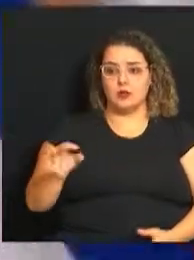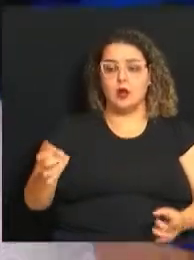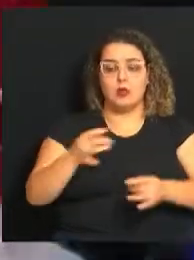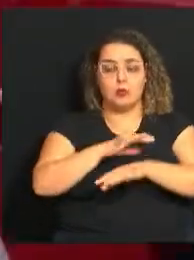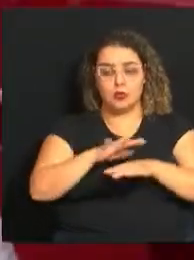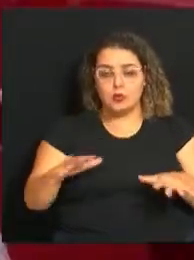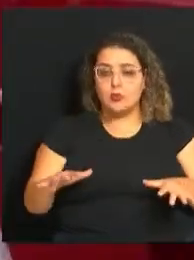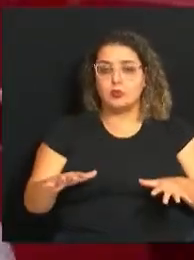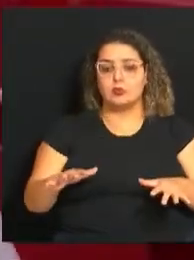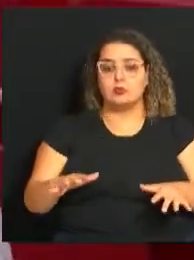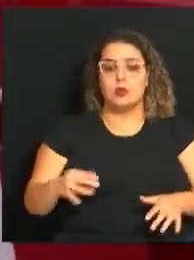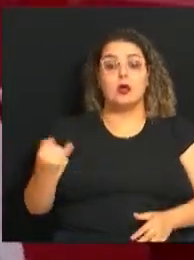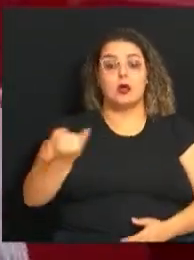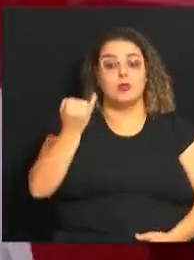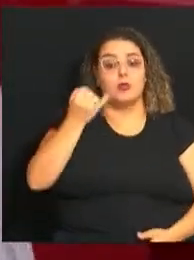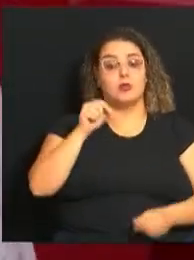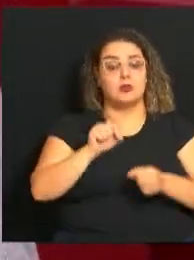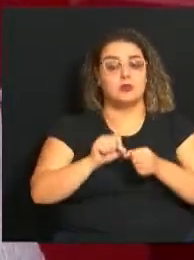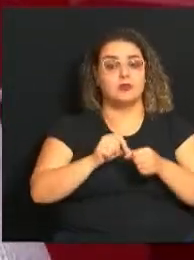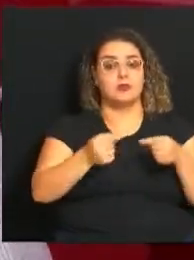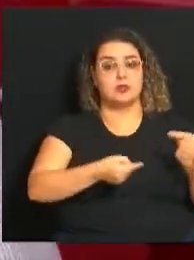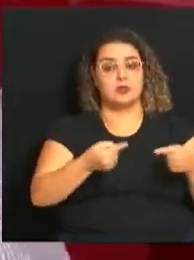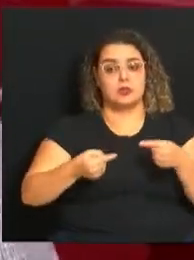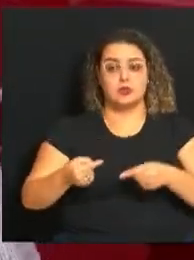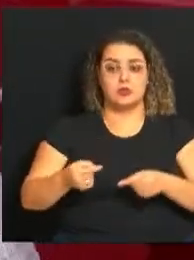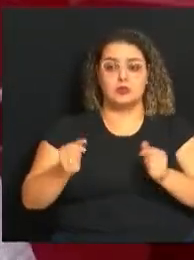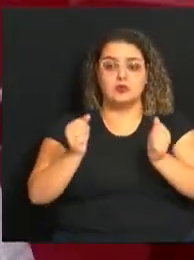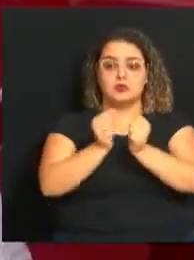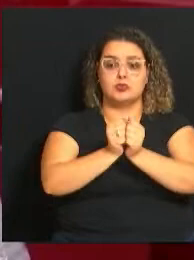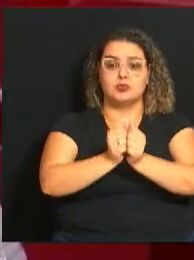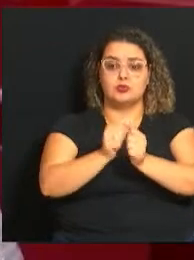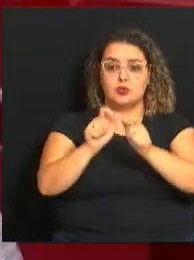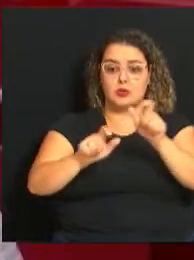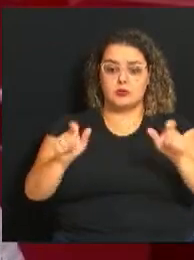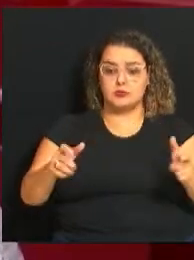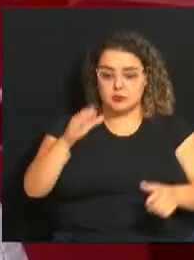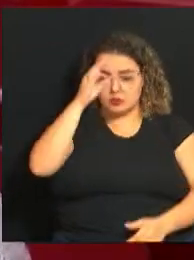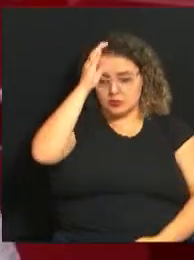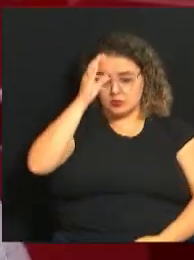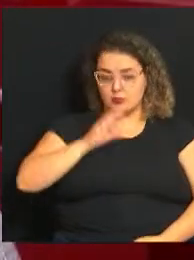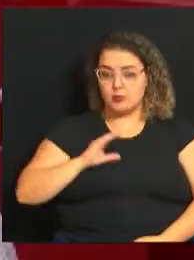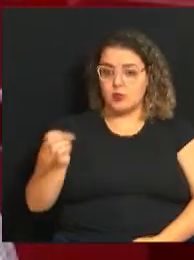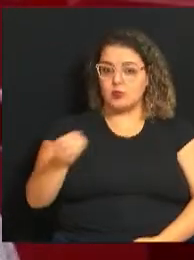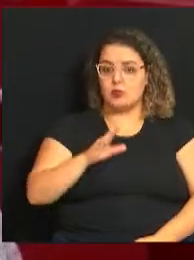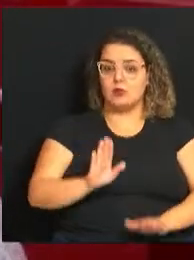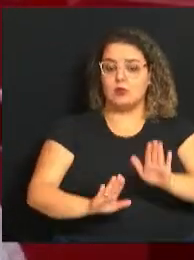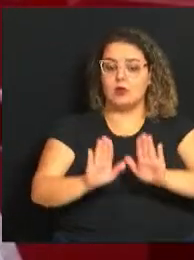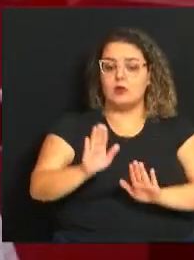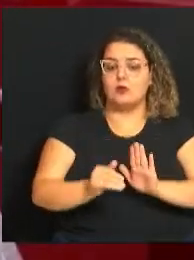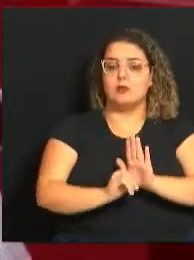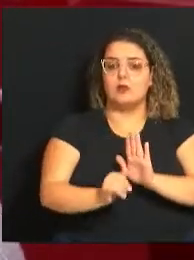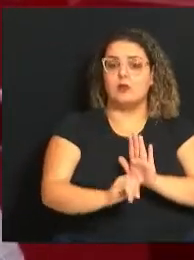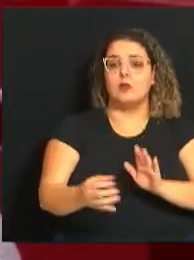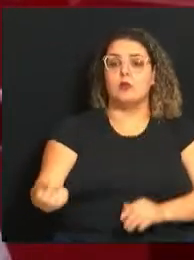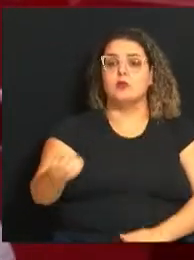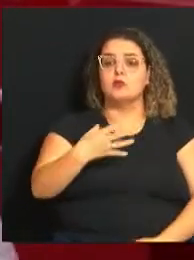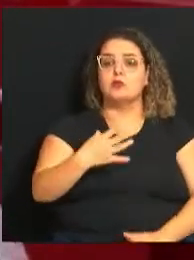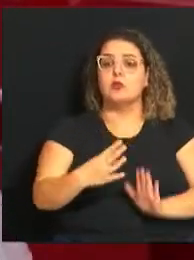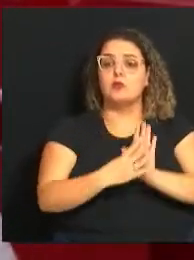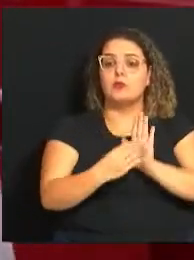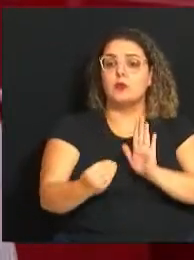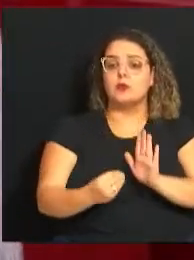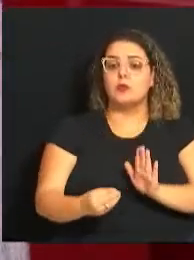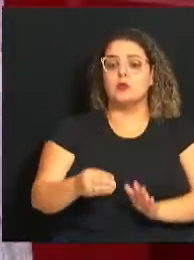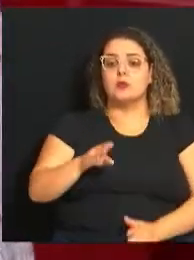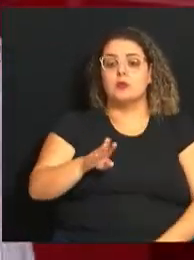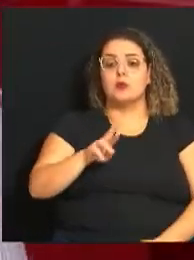importante que se faça essa discussão com a população para essa nova licitação um novo modal da cidade de Campinas, que é o BRT,